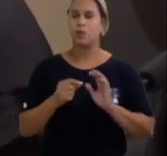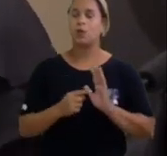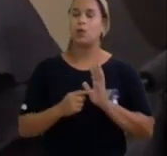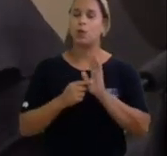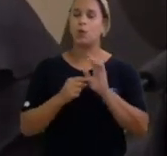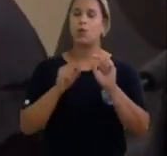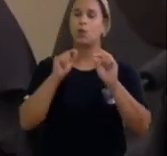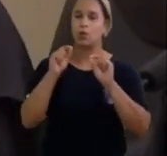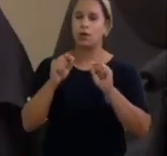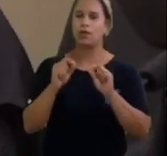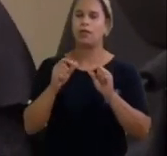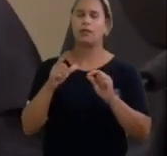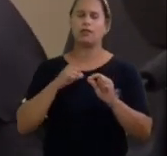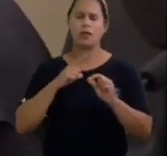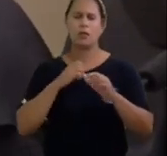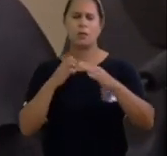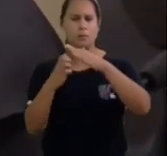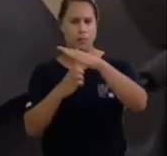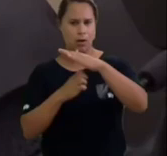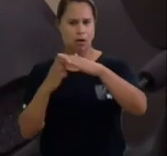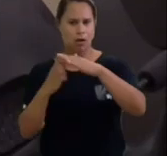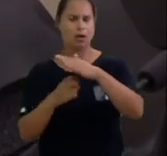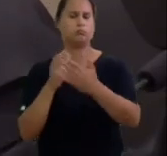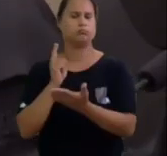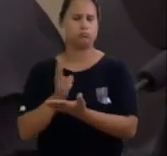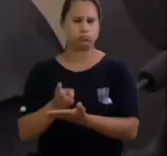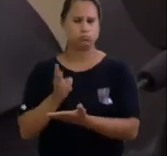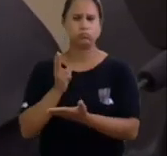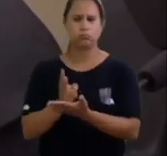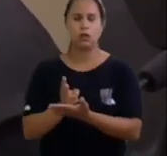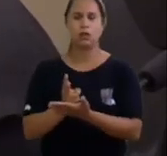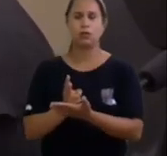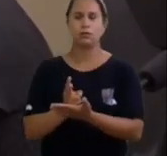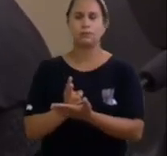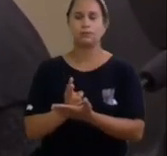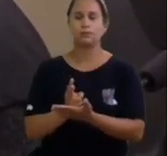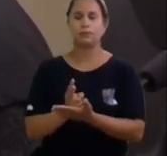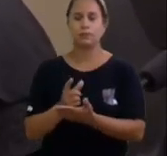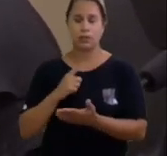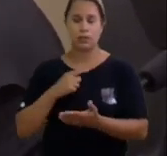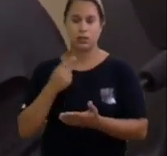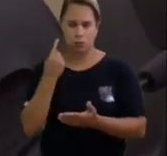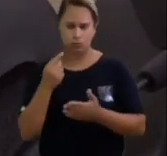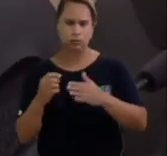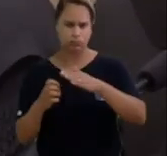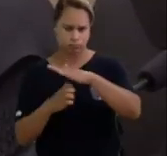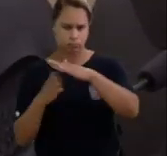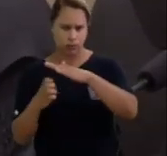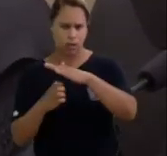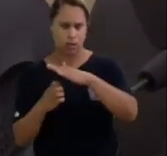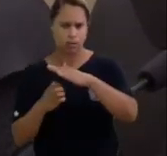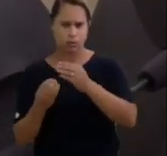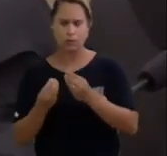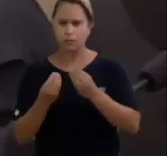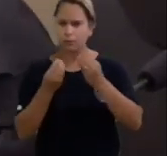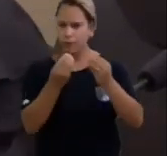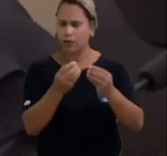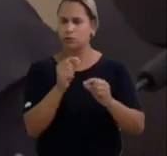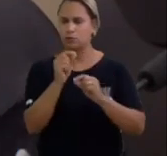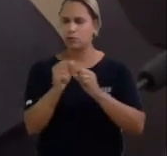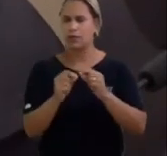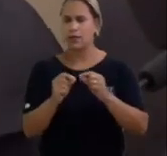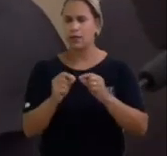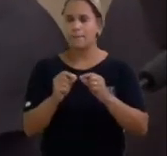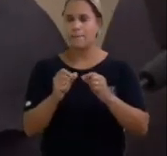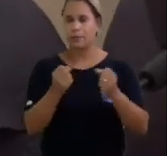há empresas que permaneceram. Por exemplo, uma empresa que oferece transporte e segurança, ela tem notas